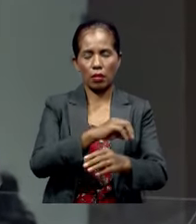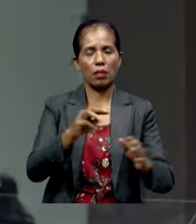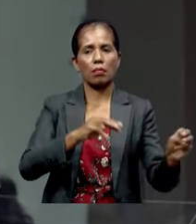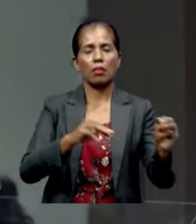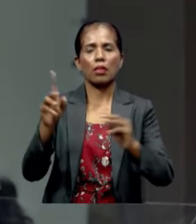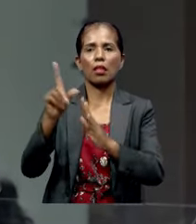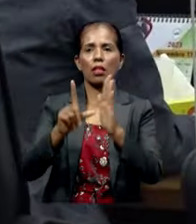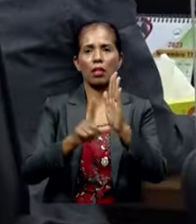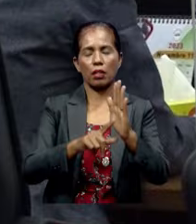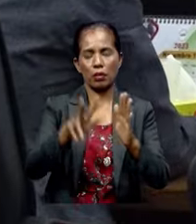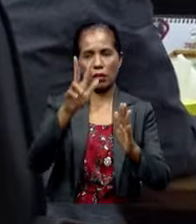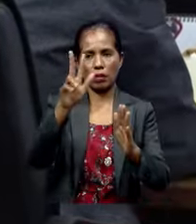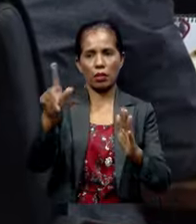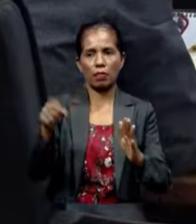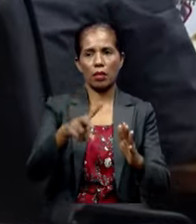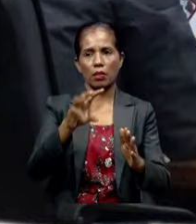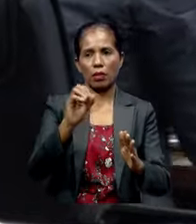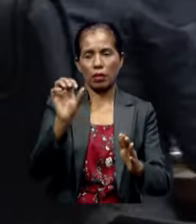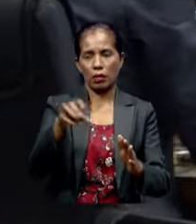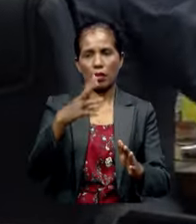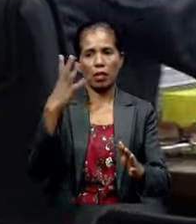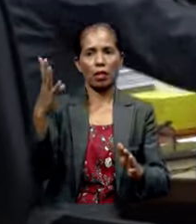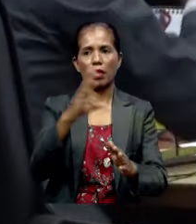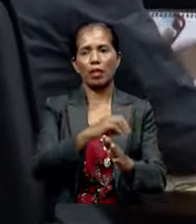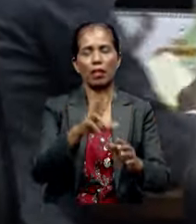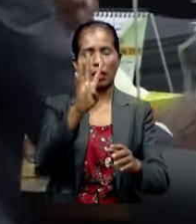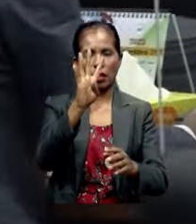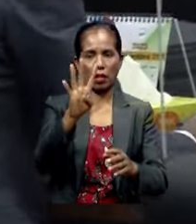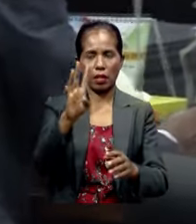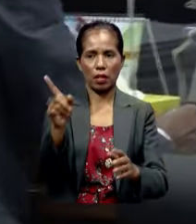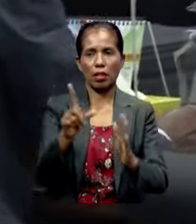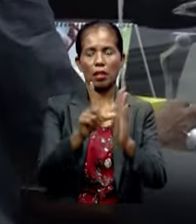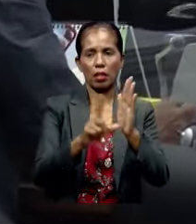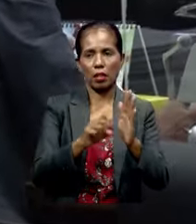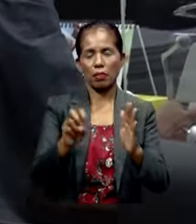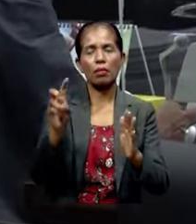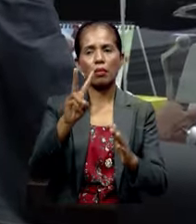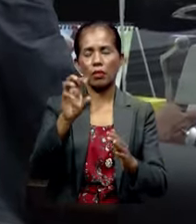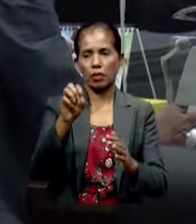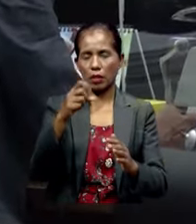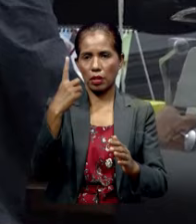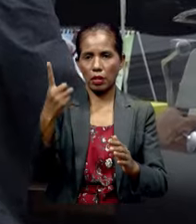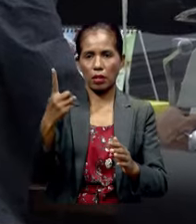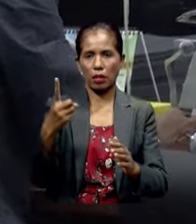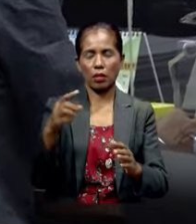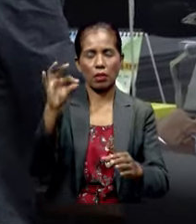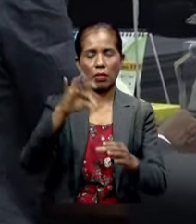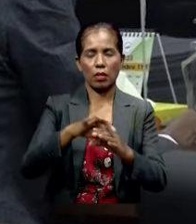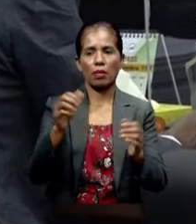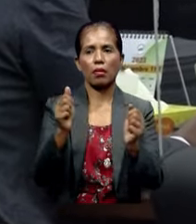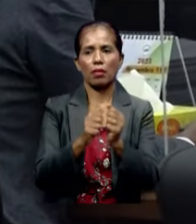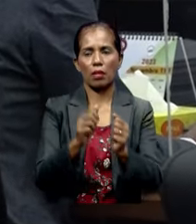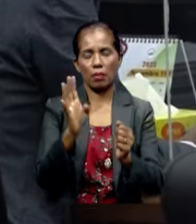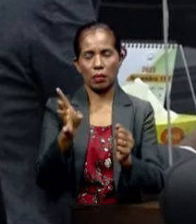da toluk lei número toluk bara ring rosa resinghat, alteração da hat lei número sang resingida bara ring rosia, ko resultado voto a favor hat